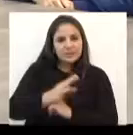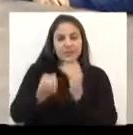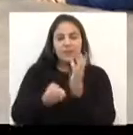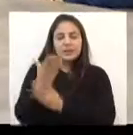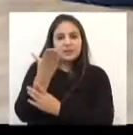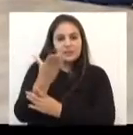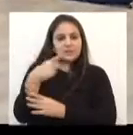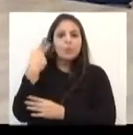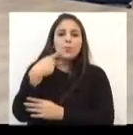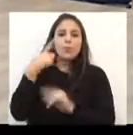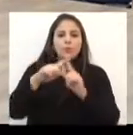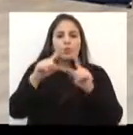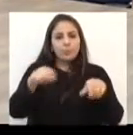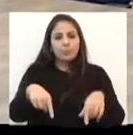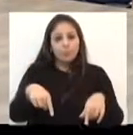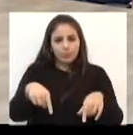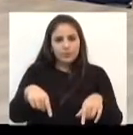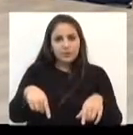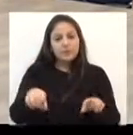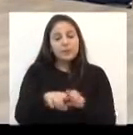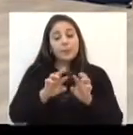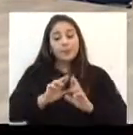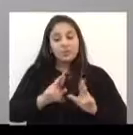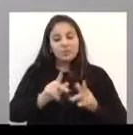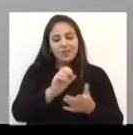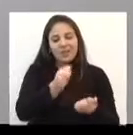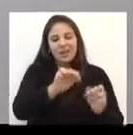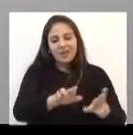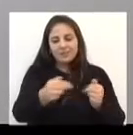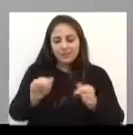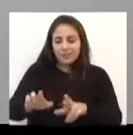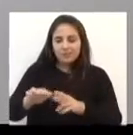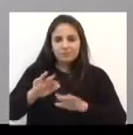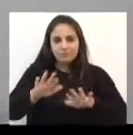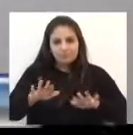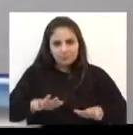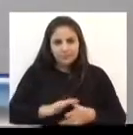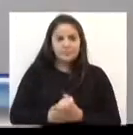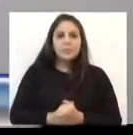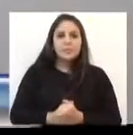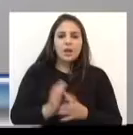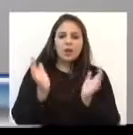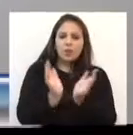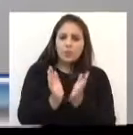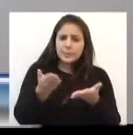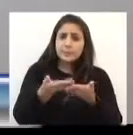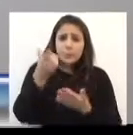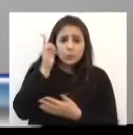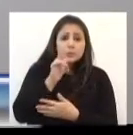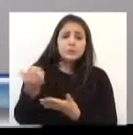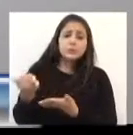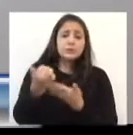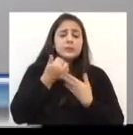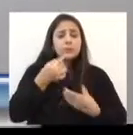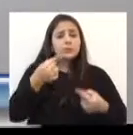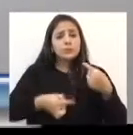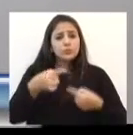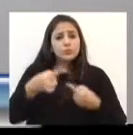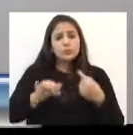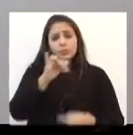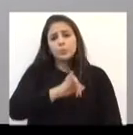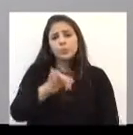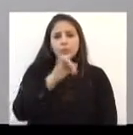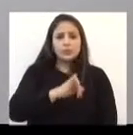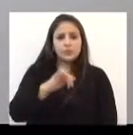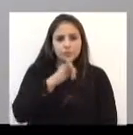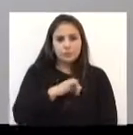de políticas públicas para diferentes áreas. A comissão conseguiu trazer um debate importante, as questões do trânsito,